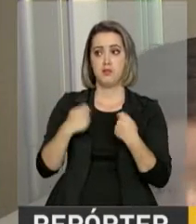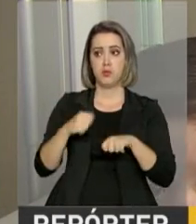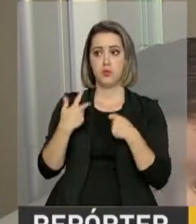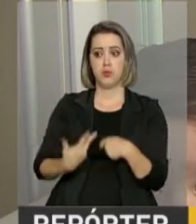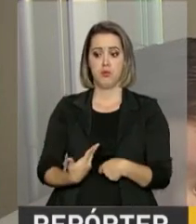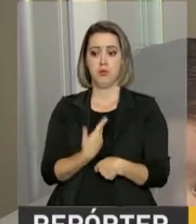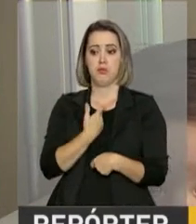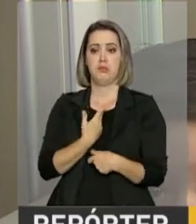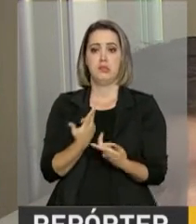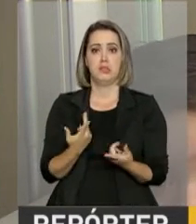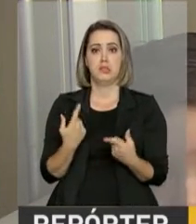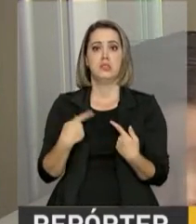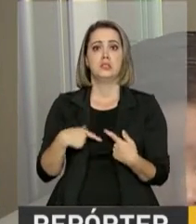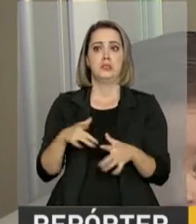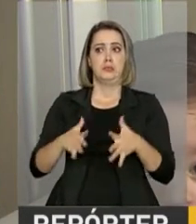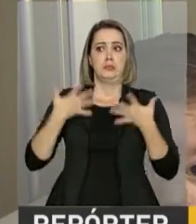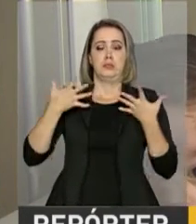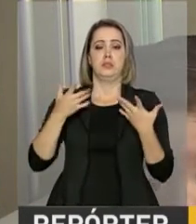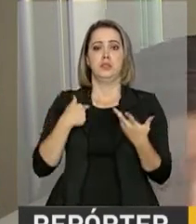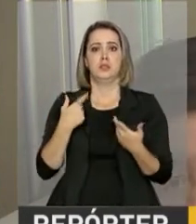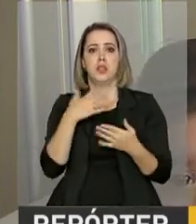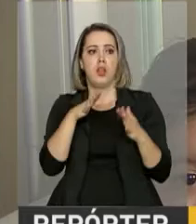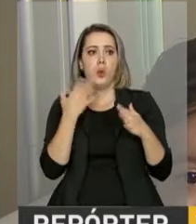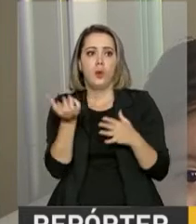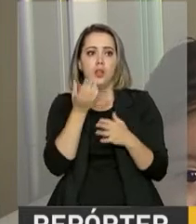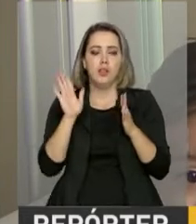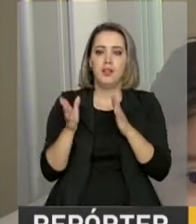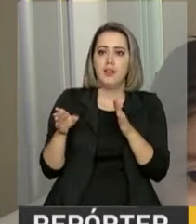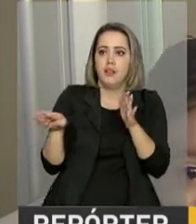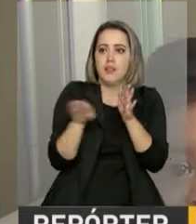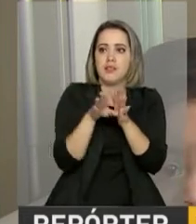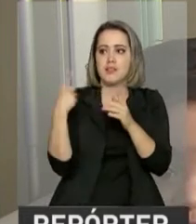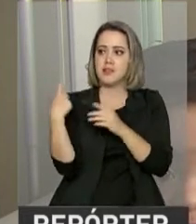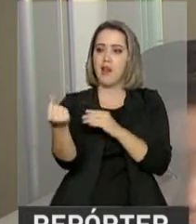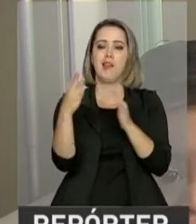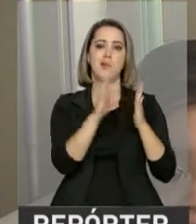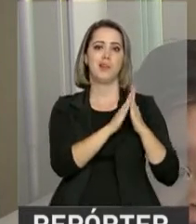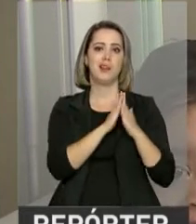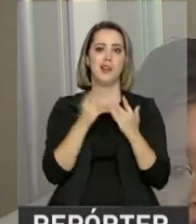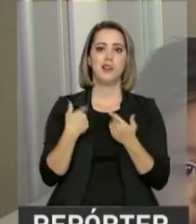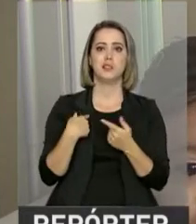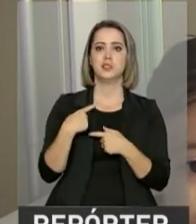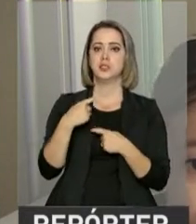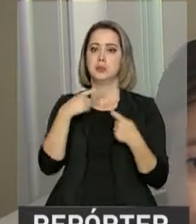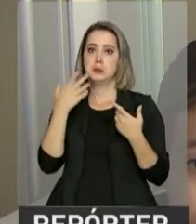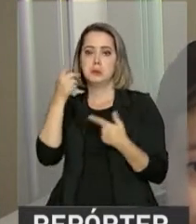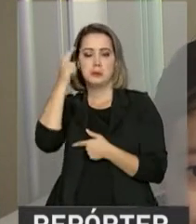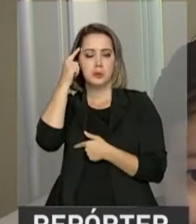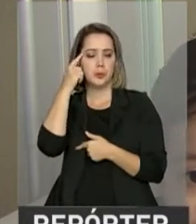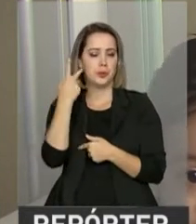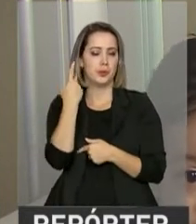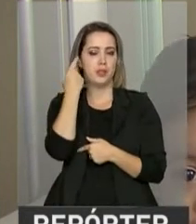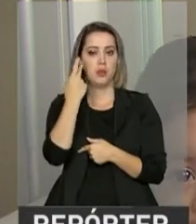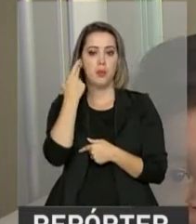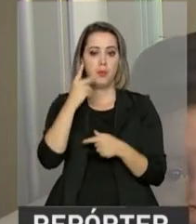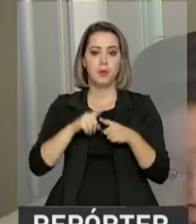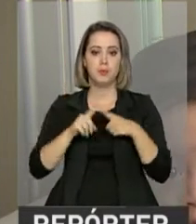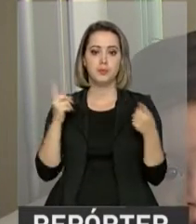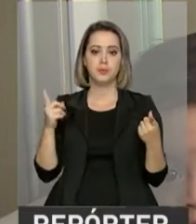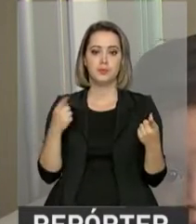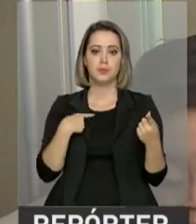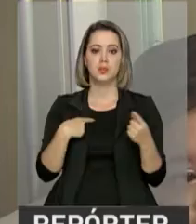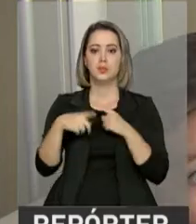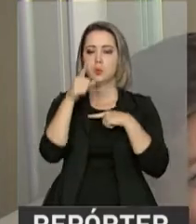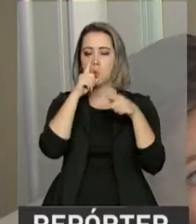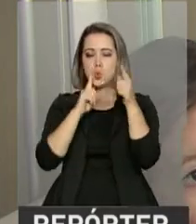ir com meu bebê para casa. A princípio, eu pensei que ele fosse uma criança normal, sem nenhuma patologia. E foi